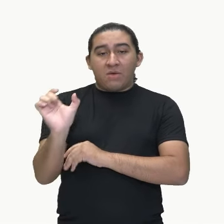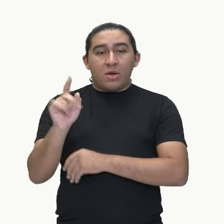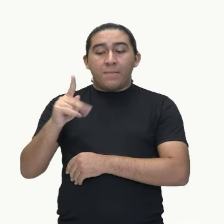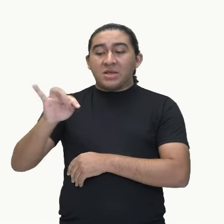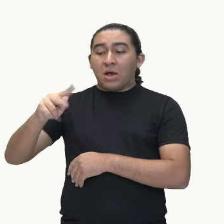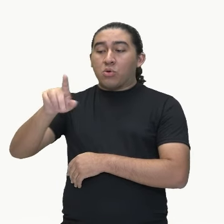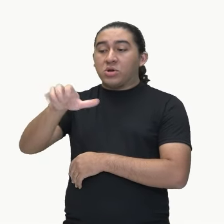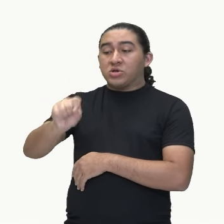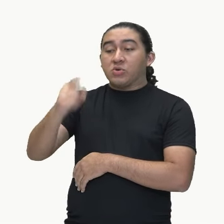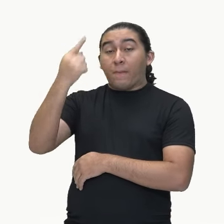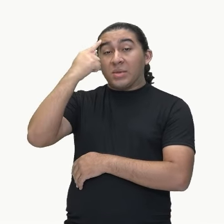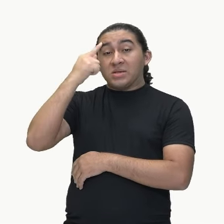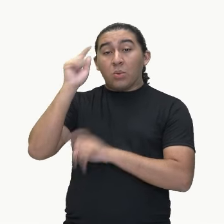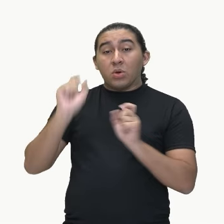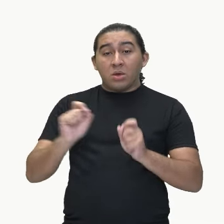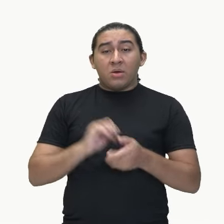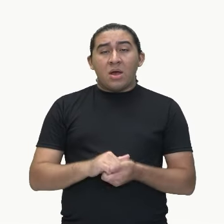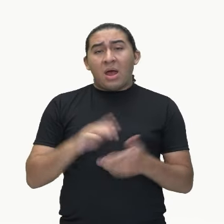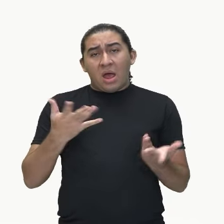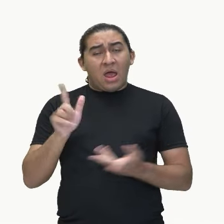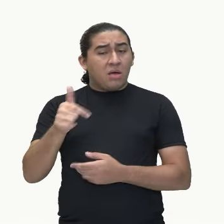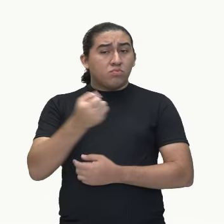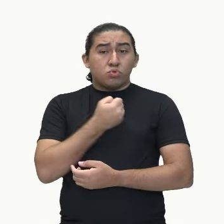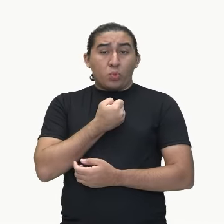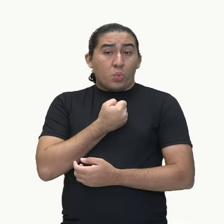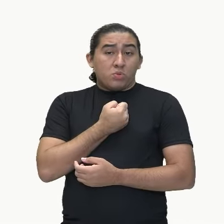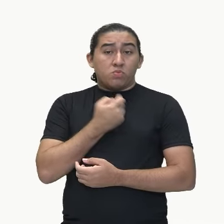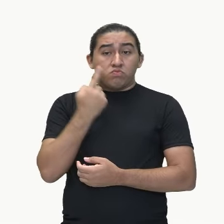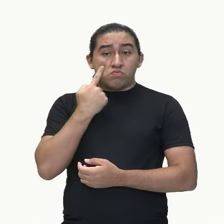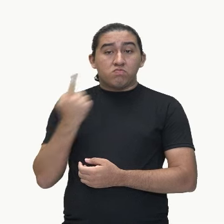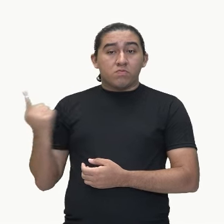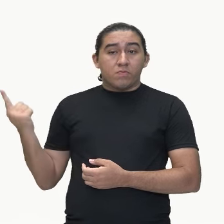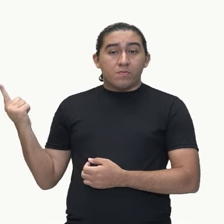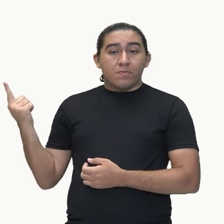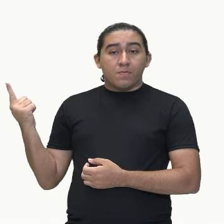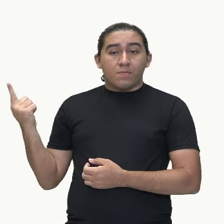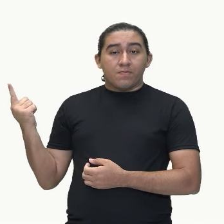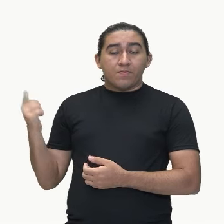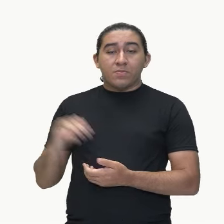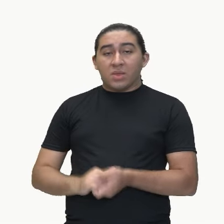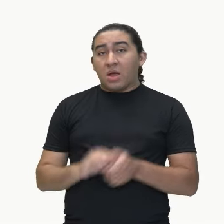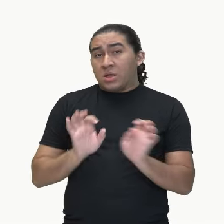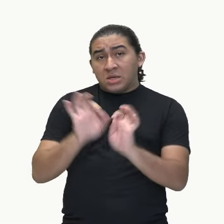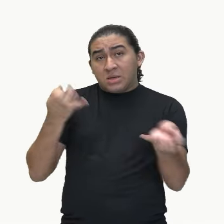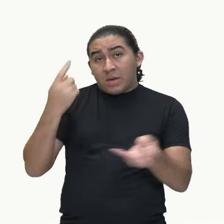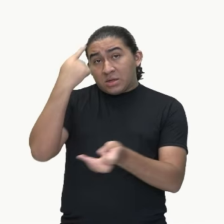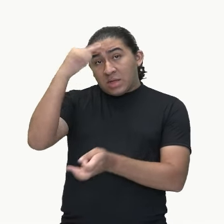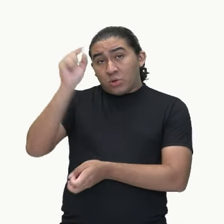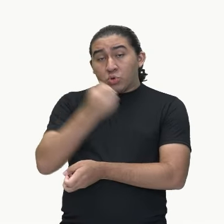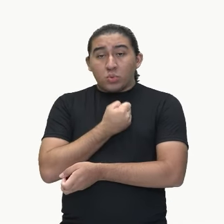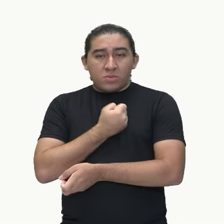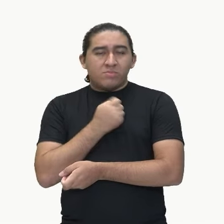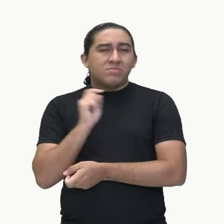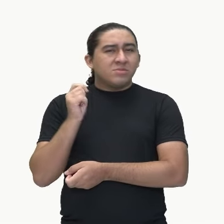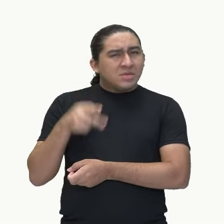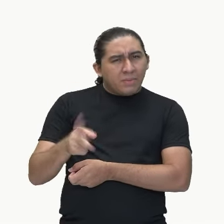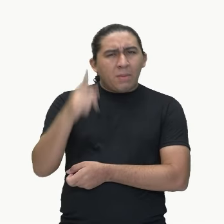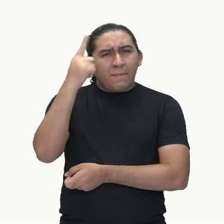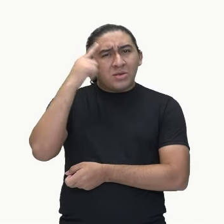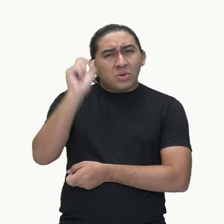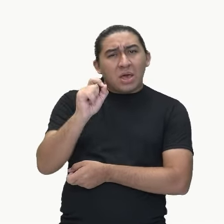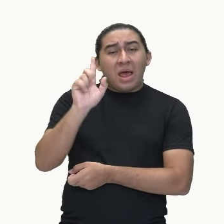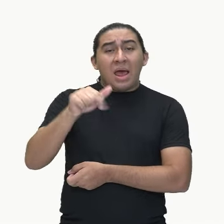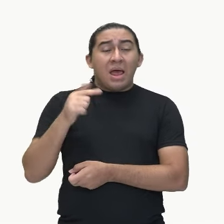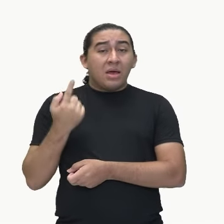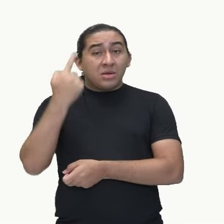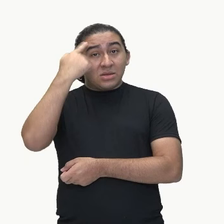ele dizia o seguinte, a arqué é um número, como um bom matemático, né? É a ideia do número. Eu sempre brinco dizendo que é a ideia do